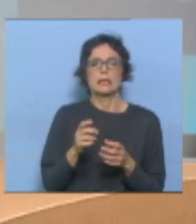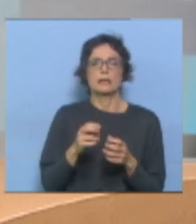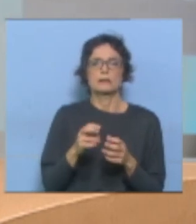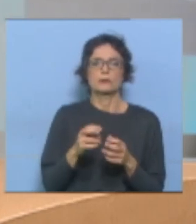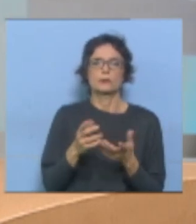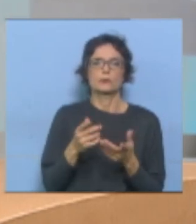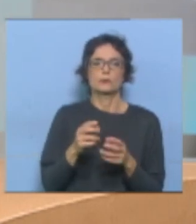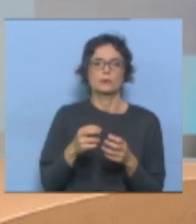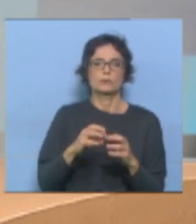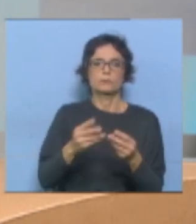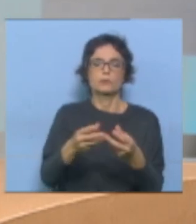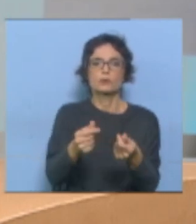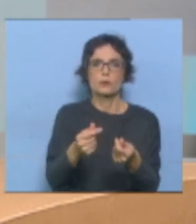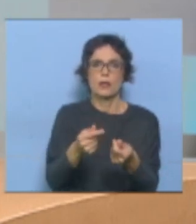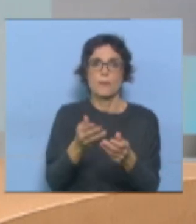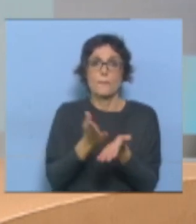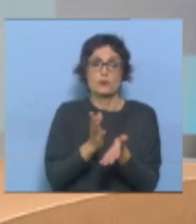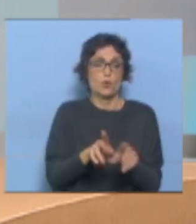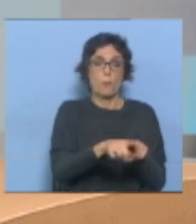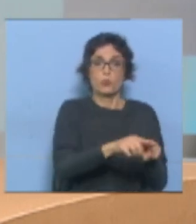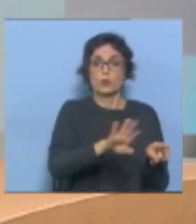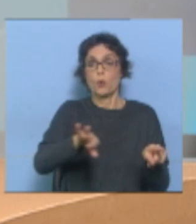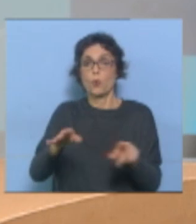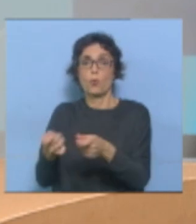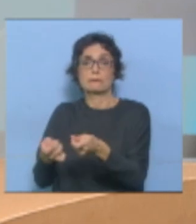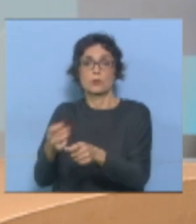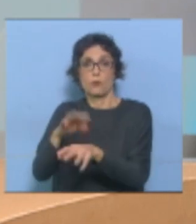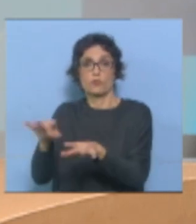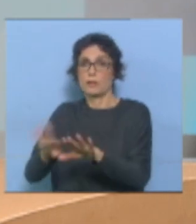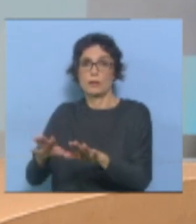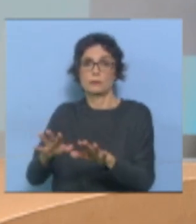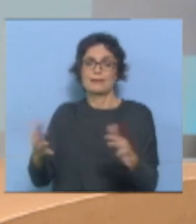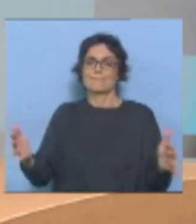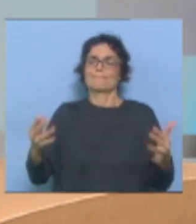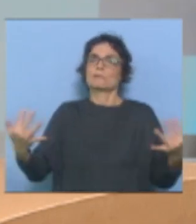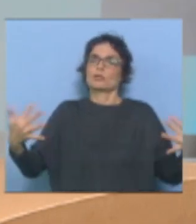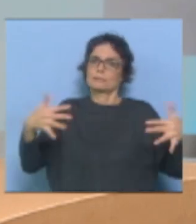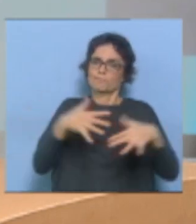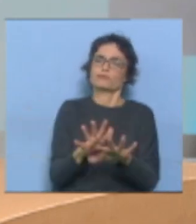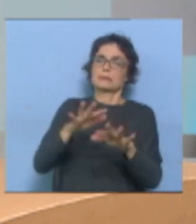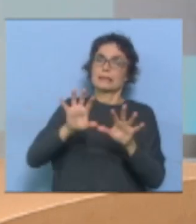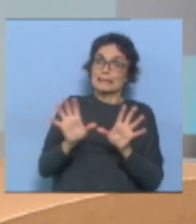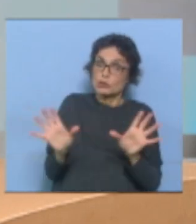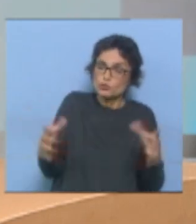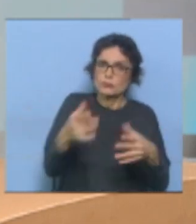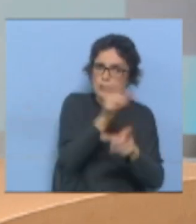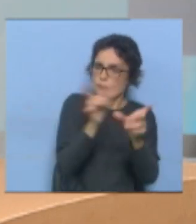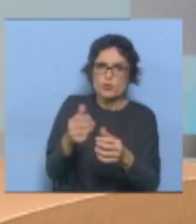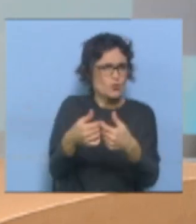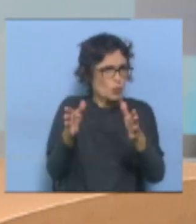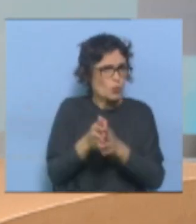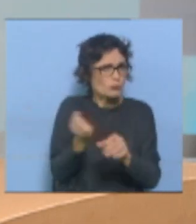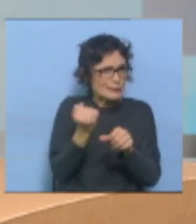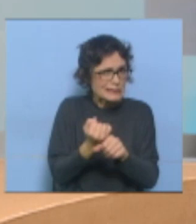dos gestores dos hospitais, mas havemos de contar com médicos e enfermeiros e com todos os outros profissionais